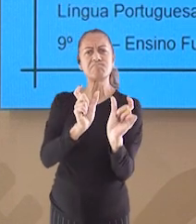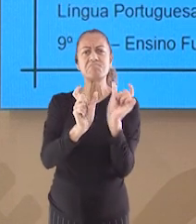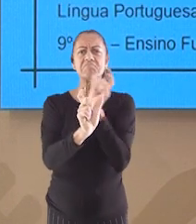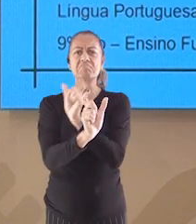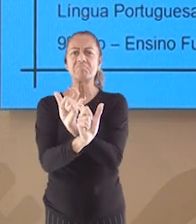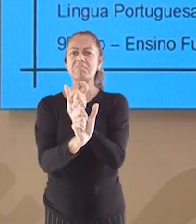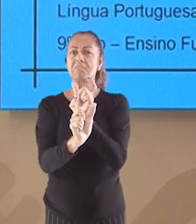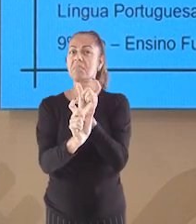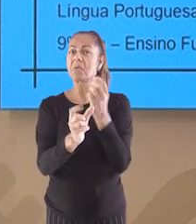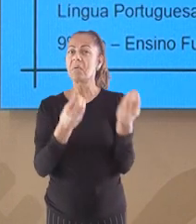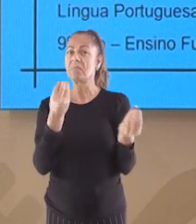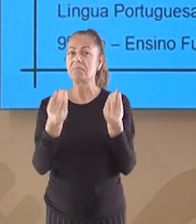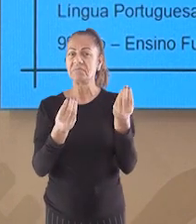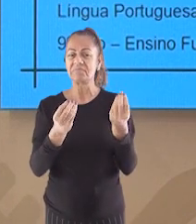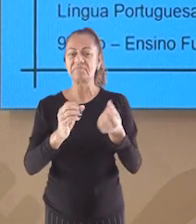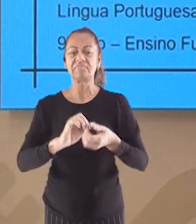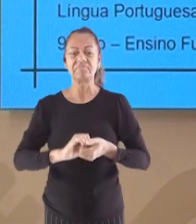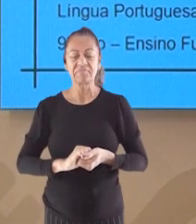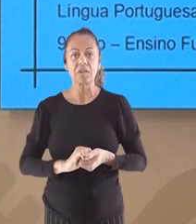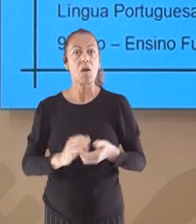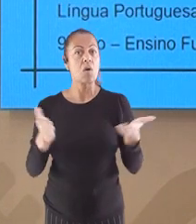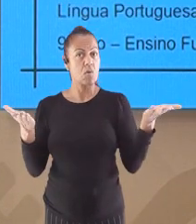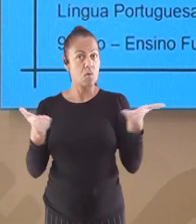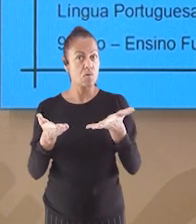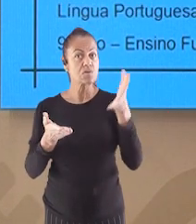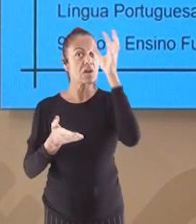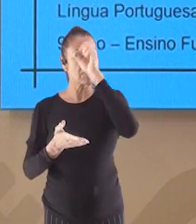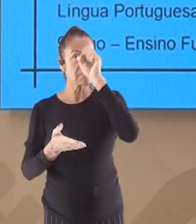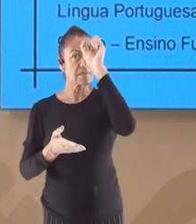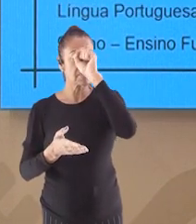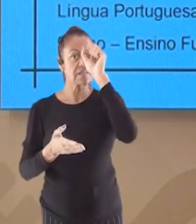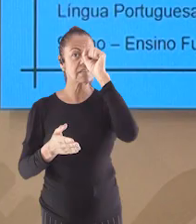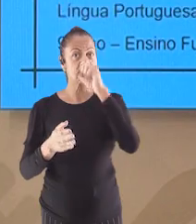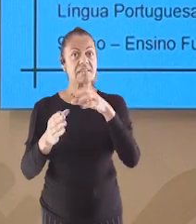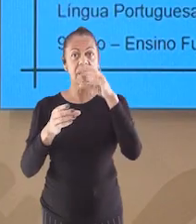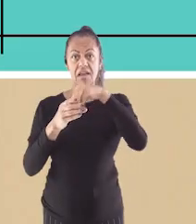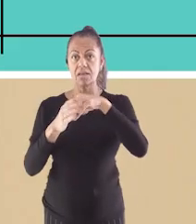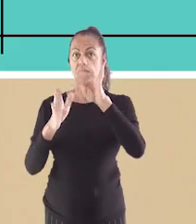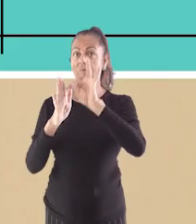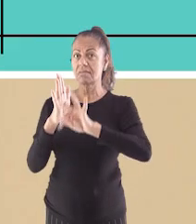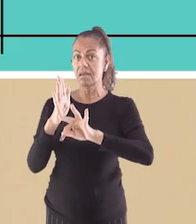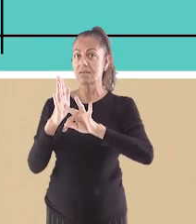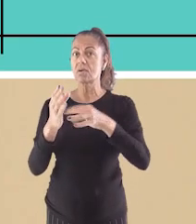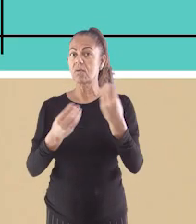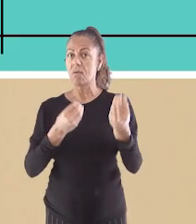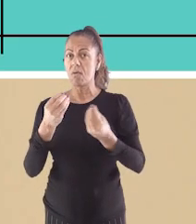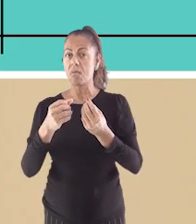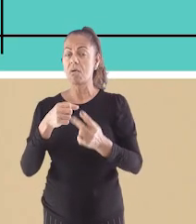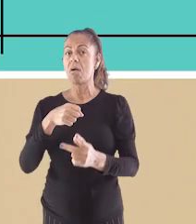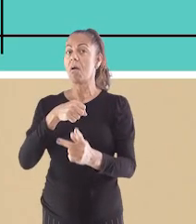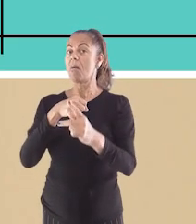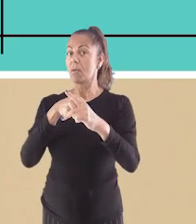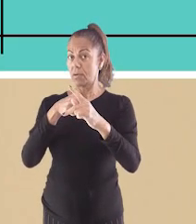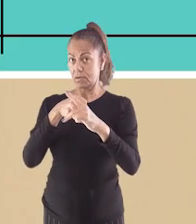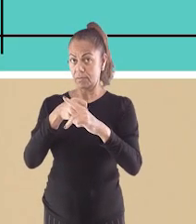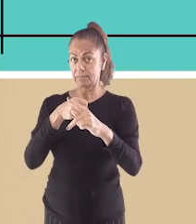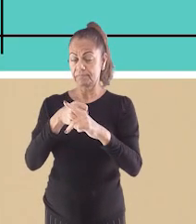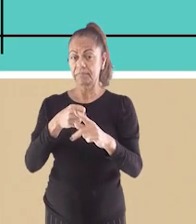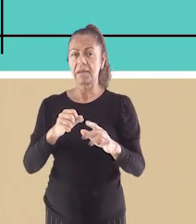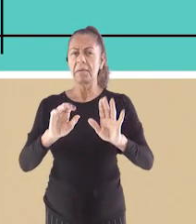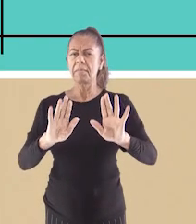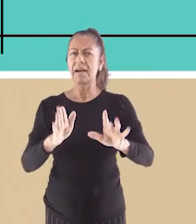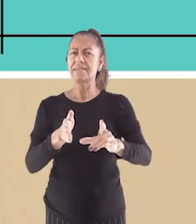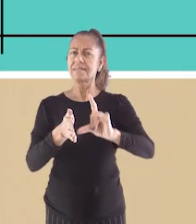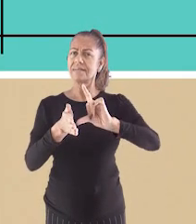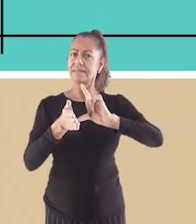colocação pronominal. Dois tópicos muito importantes na construção de textos. E antes de começarmos a nossa aula, vou passar